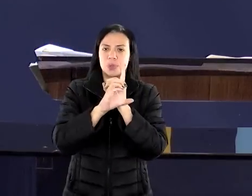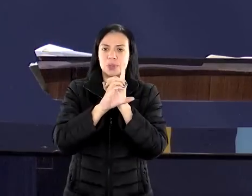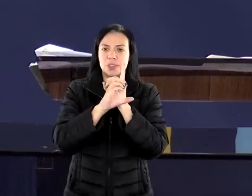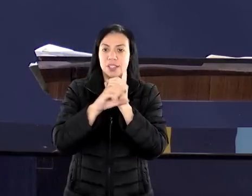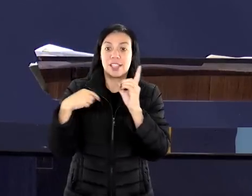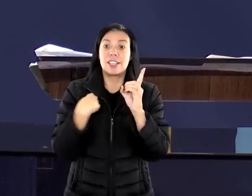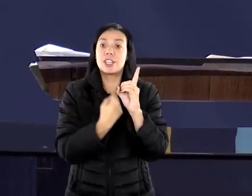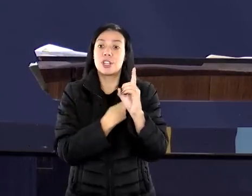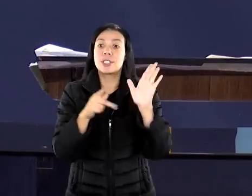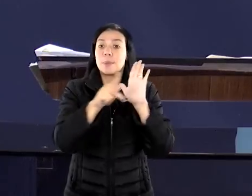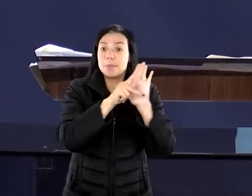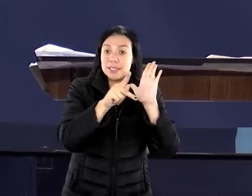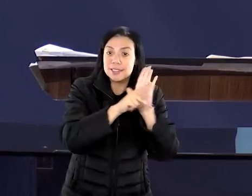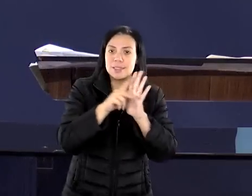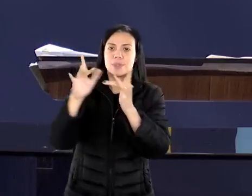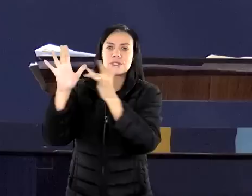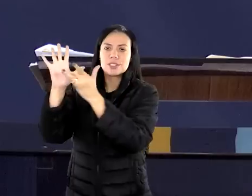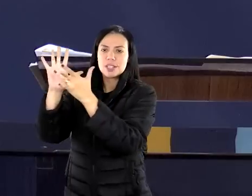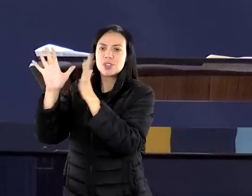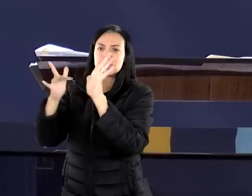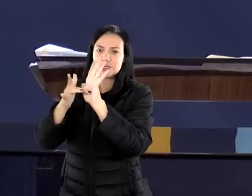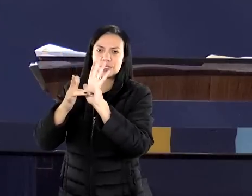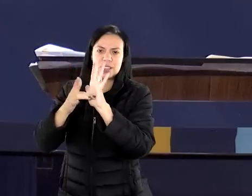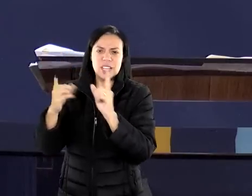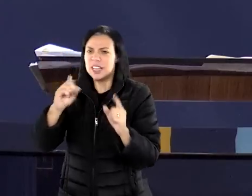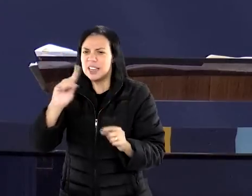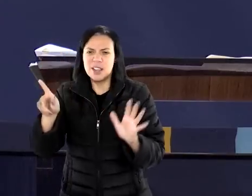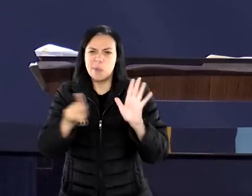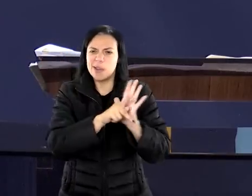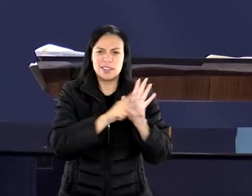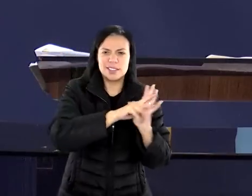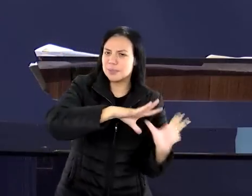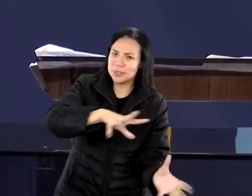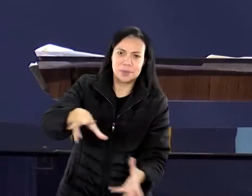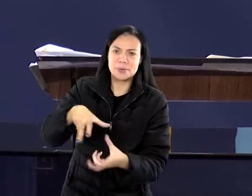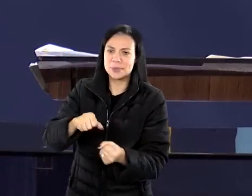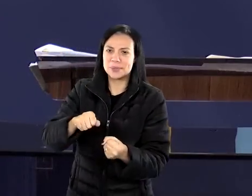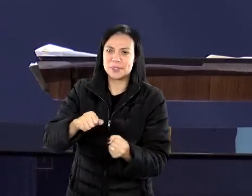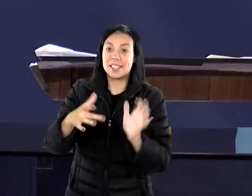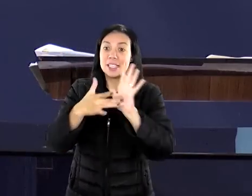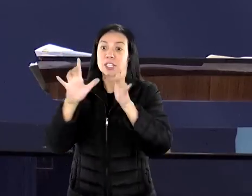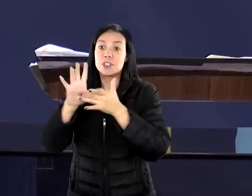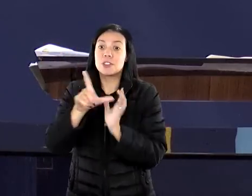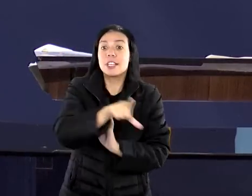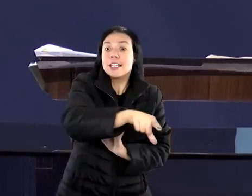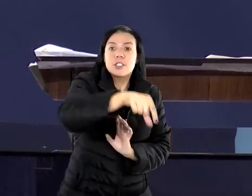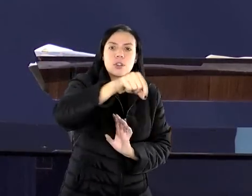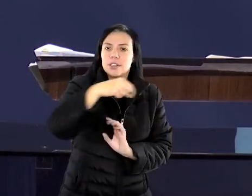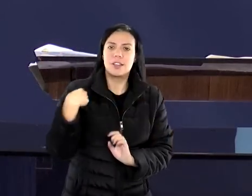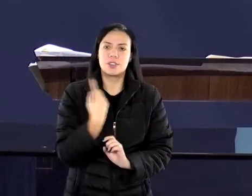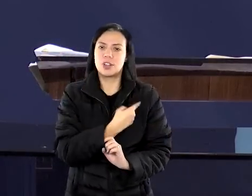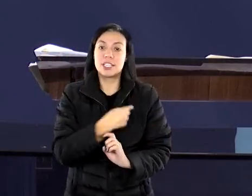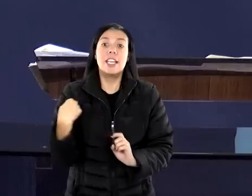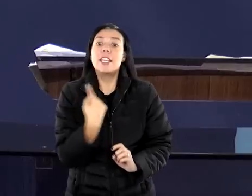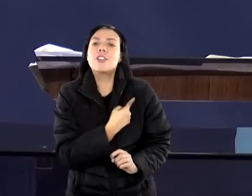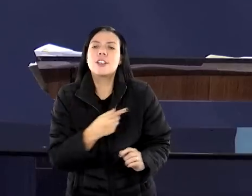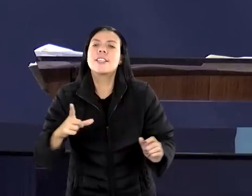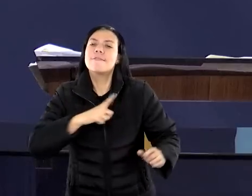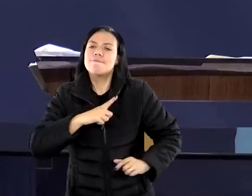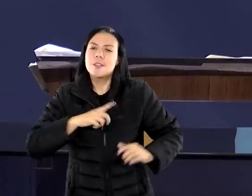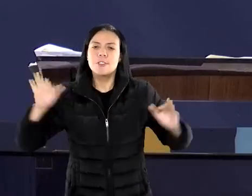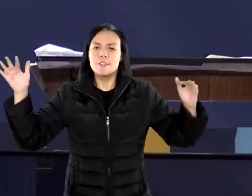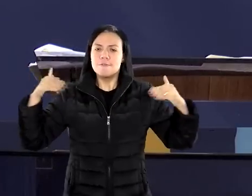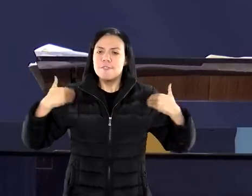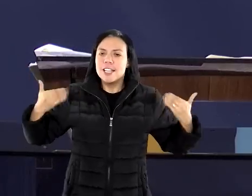que você é dEle, que você não é deste mundo, que você foi escolhido, que você é feliz por conhecer a